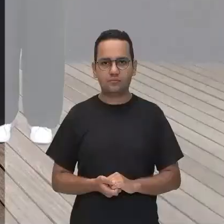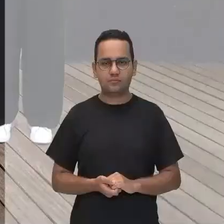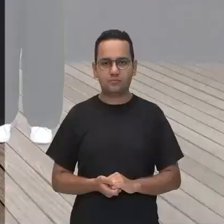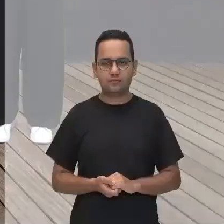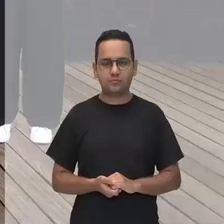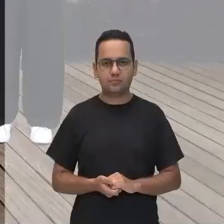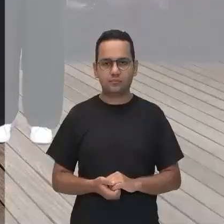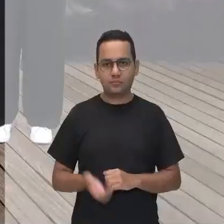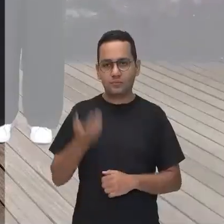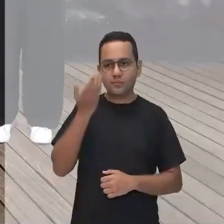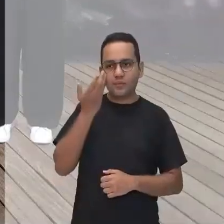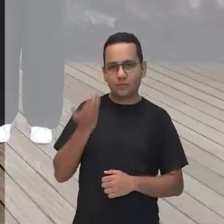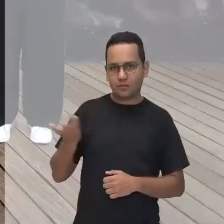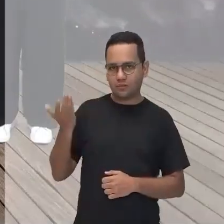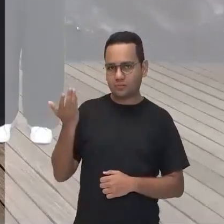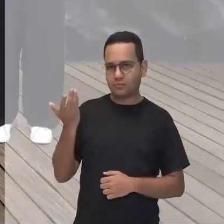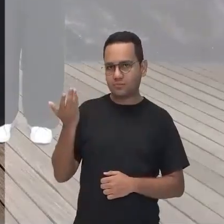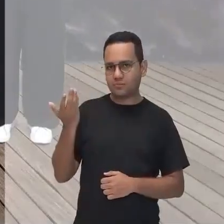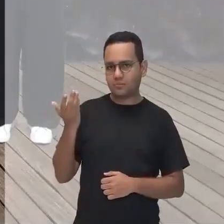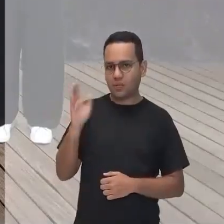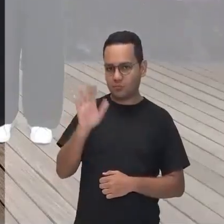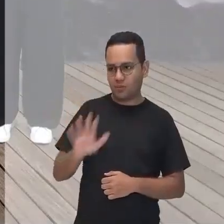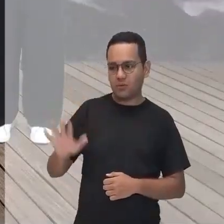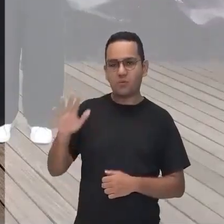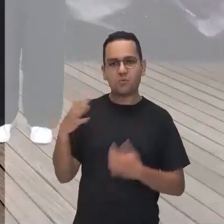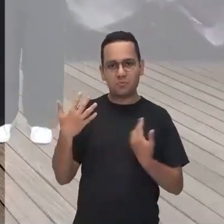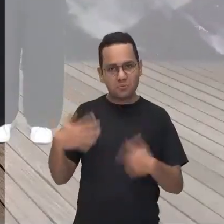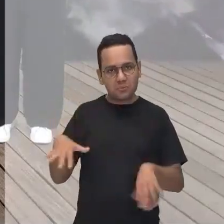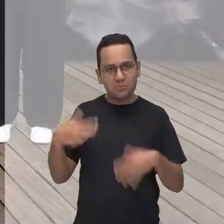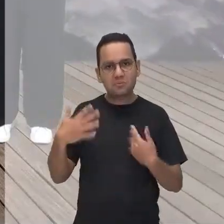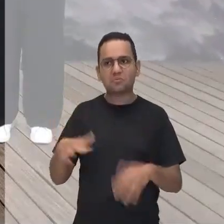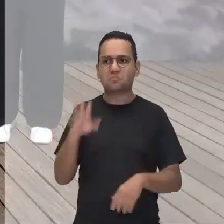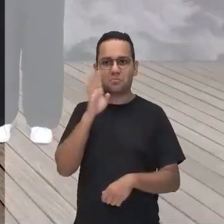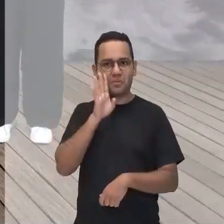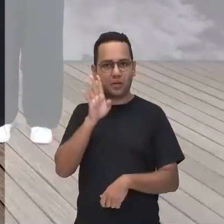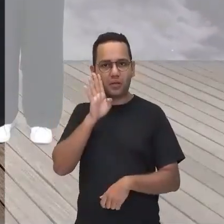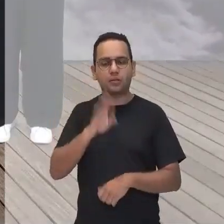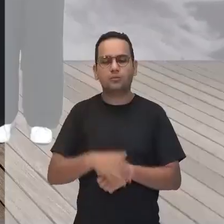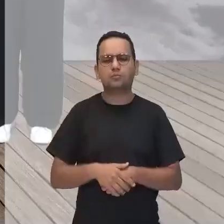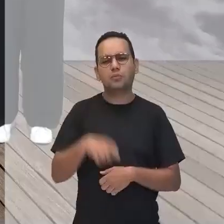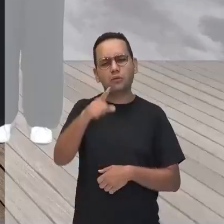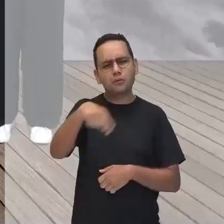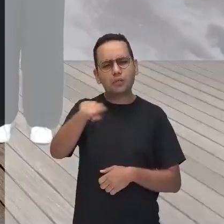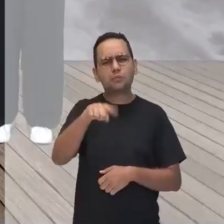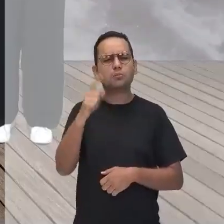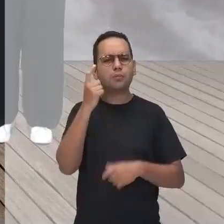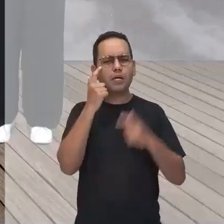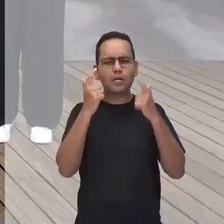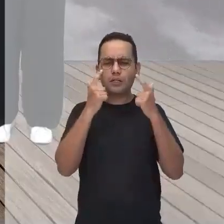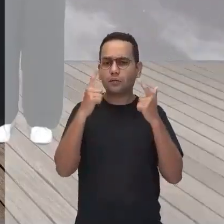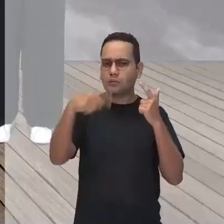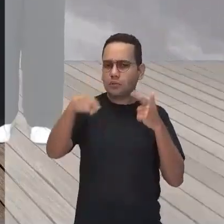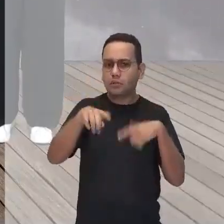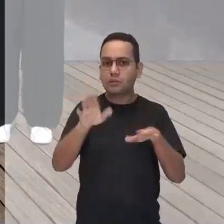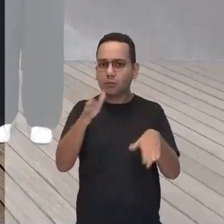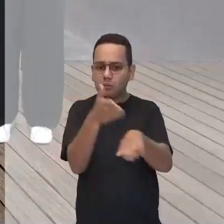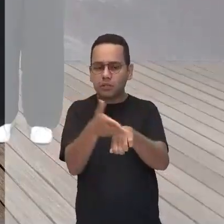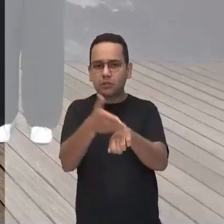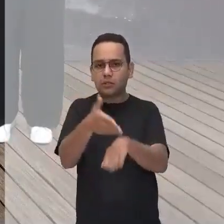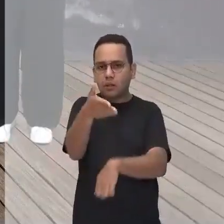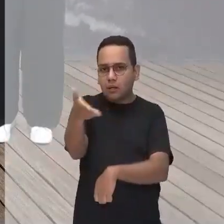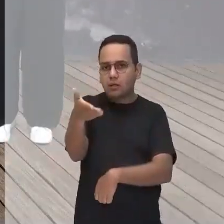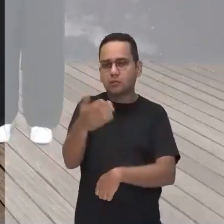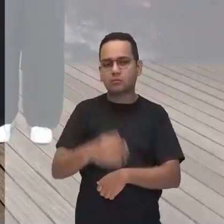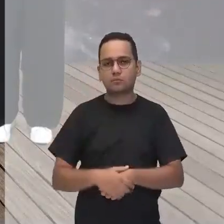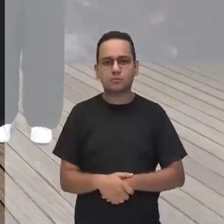Olha só, pessoal, que imagem bacana, né? Já comece aí a se imaginar praticando essa atividade. Quais são